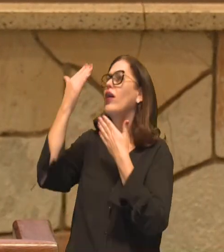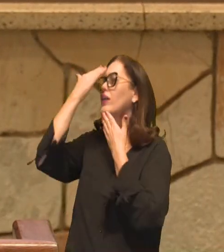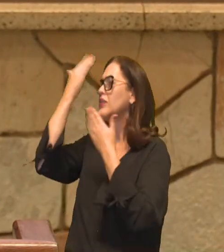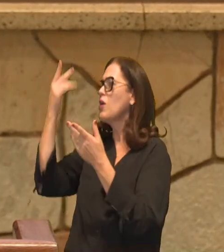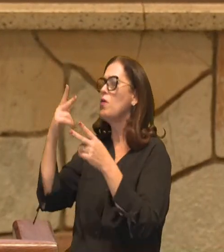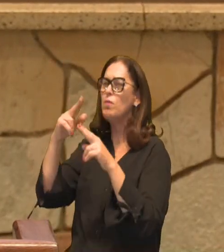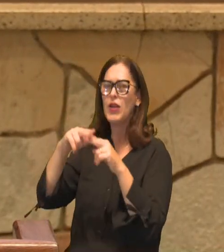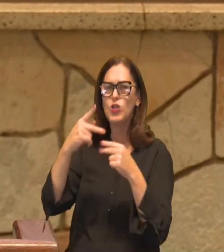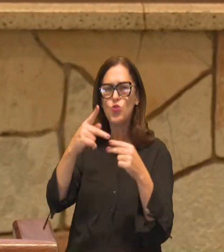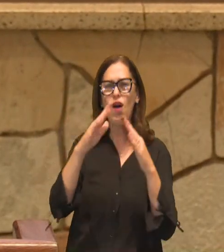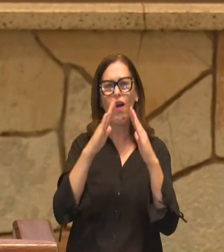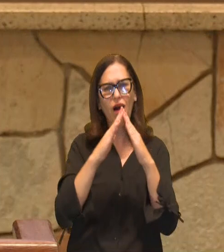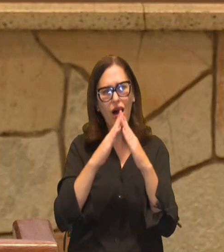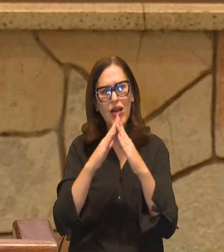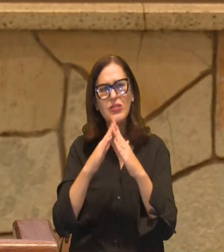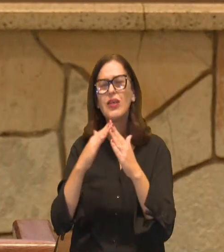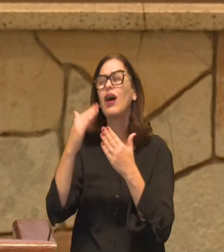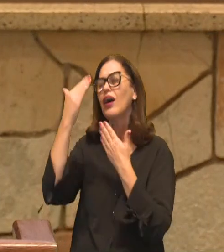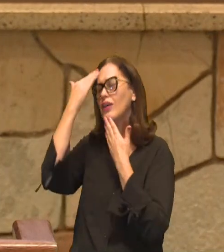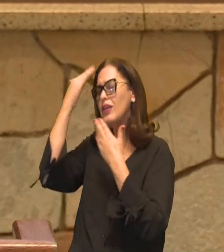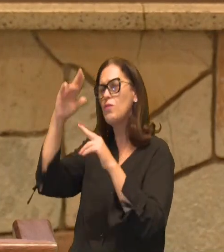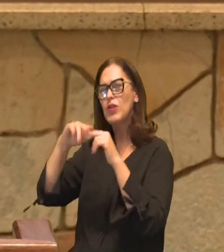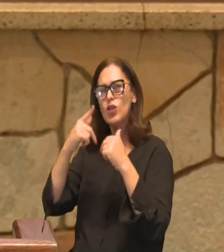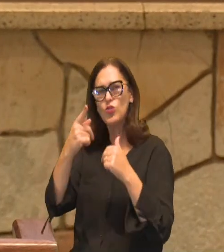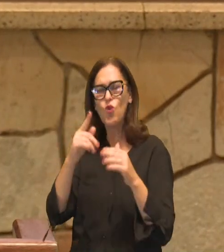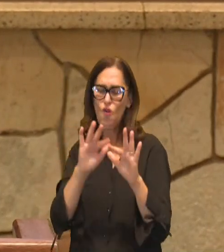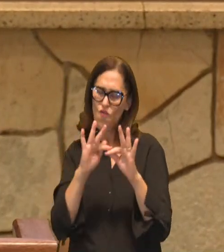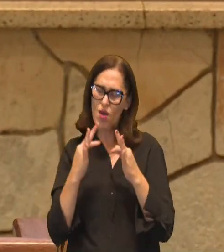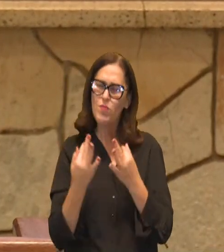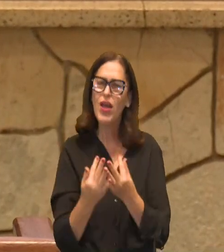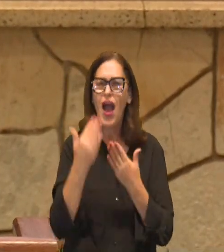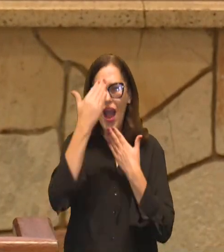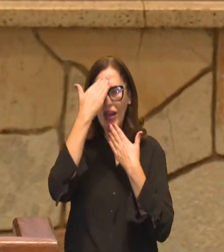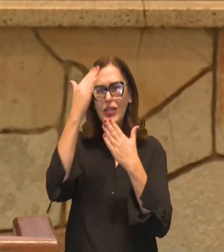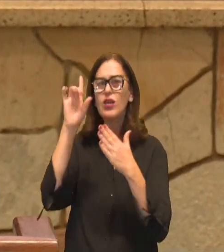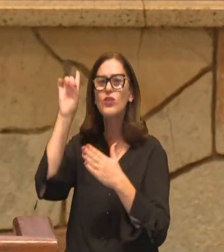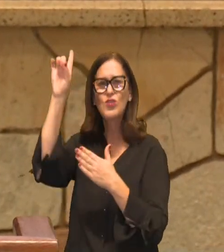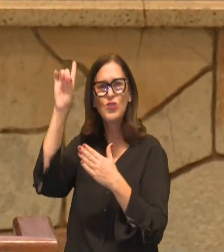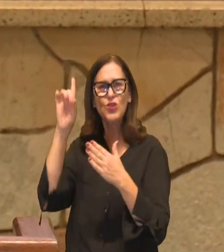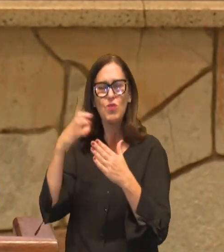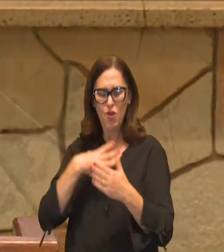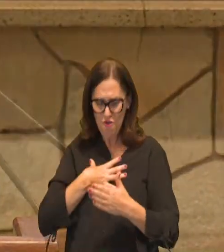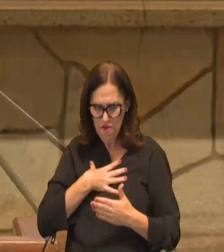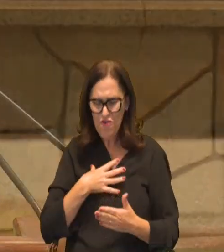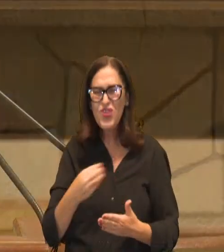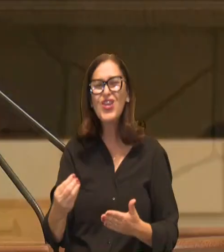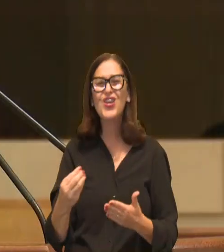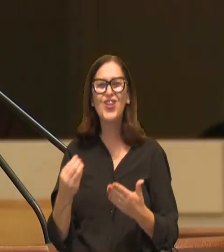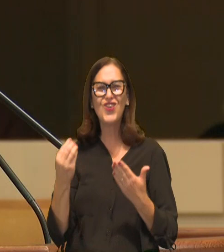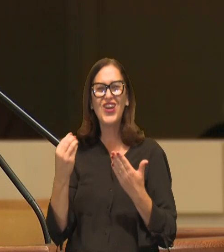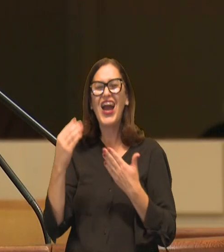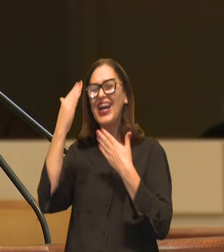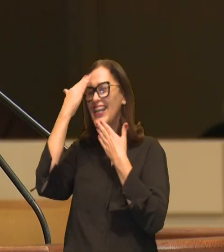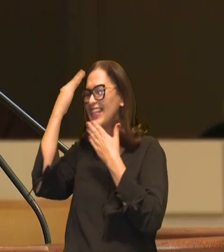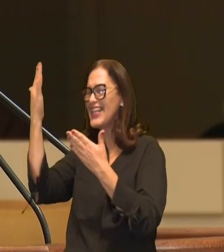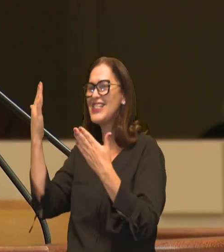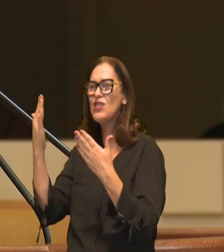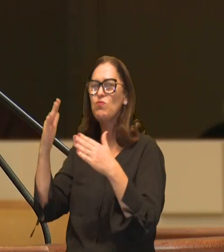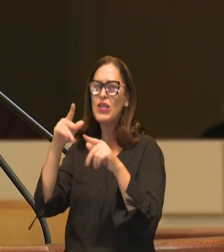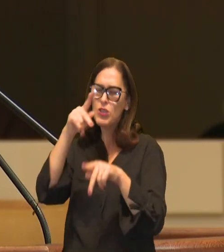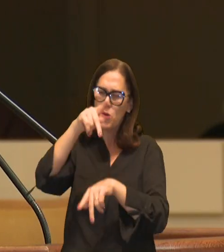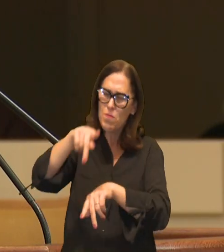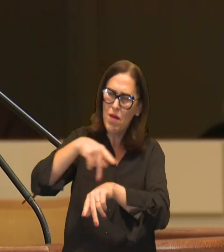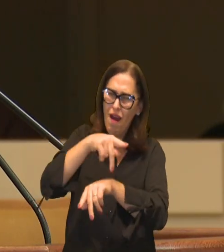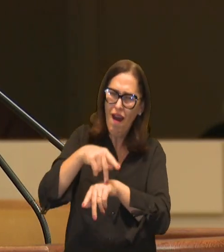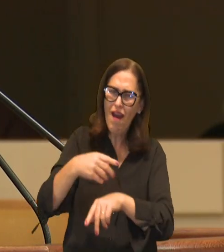pela sua casa, agradeça a Deus pela sua família, agradeça a Deus pelos seus filhos, agradeça a Deus por este país que